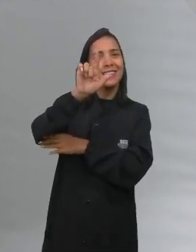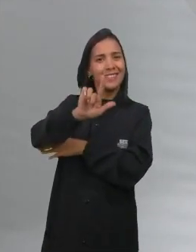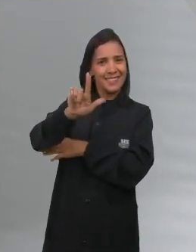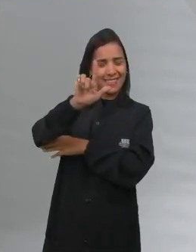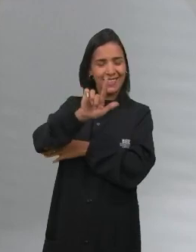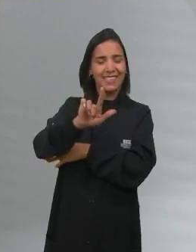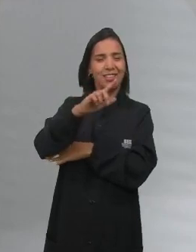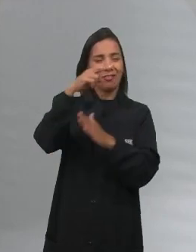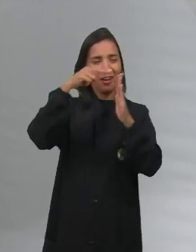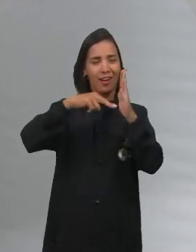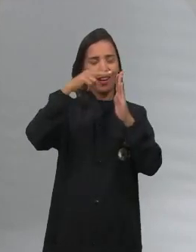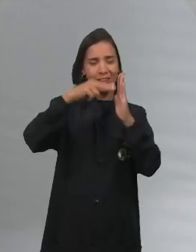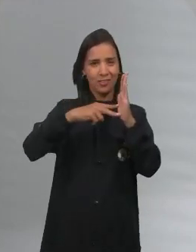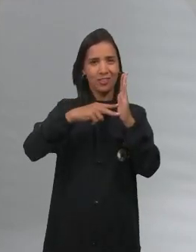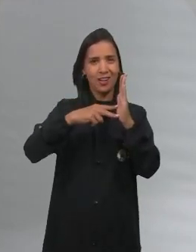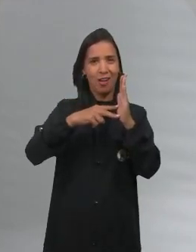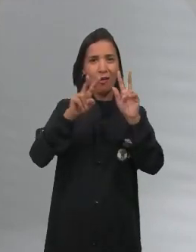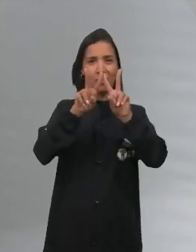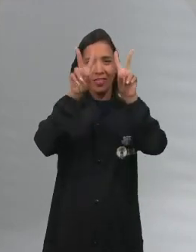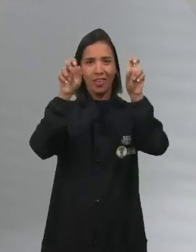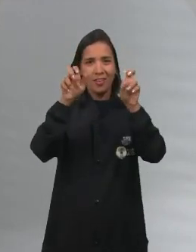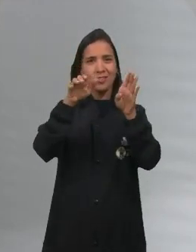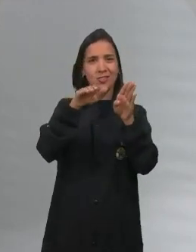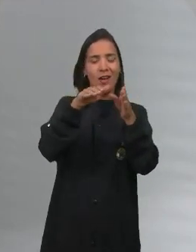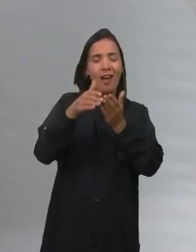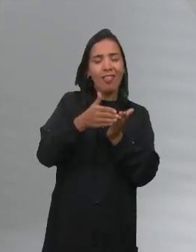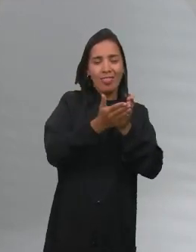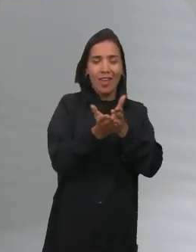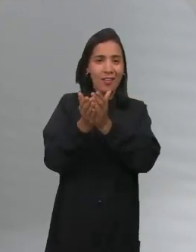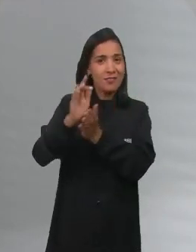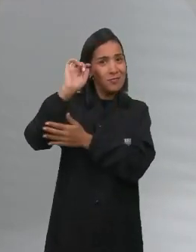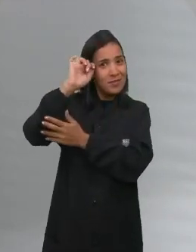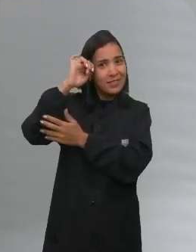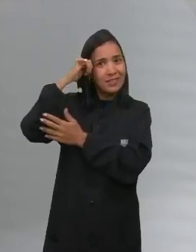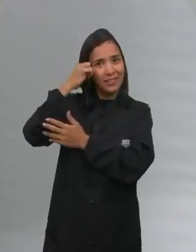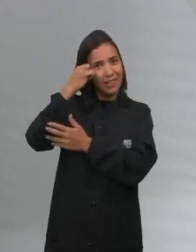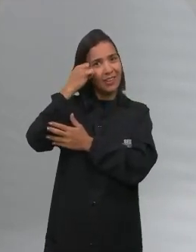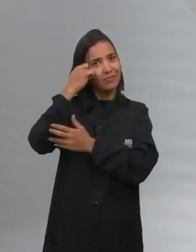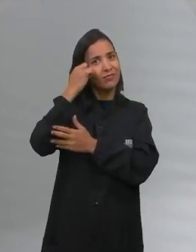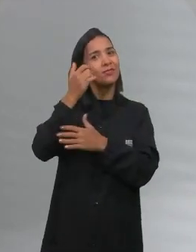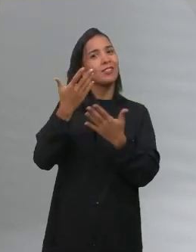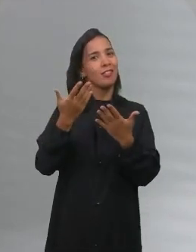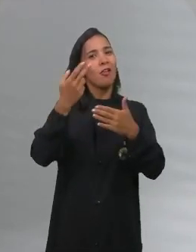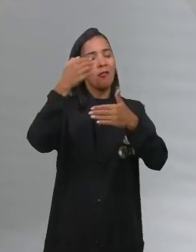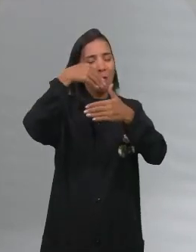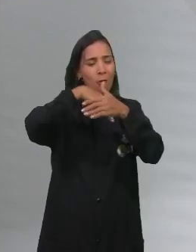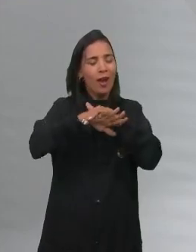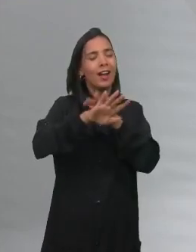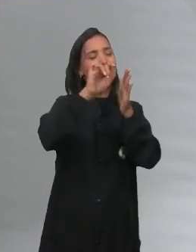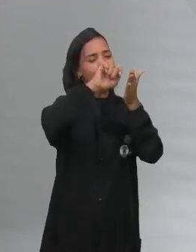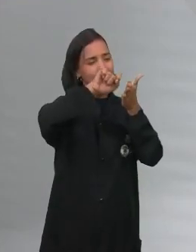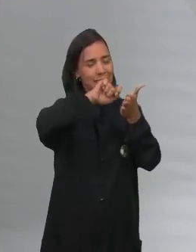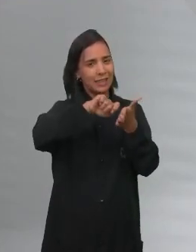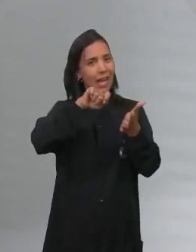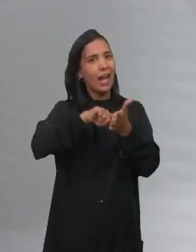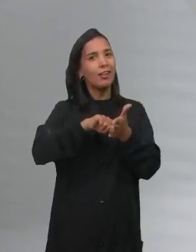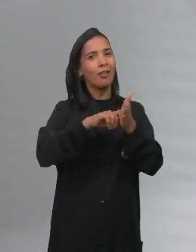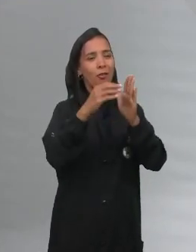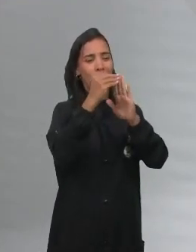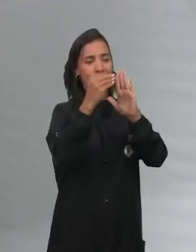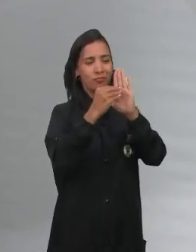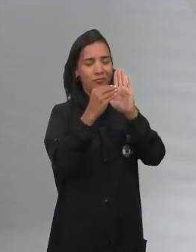que eu trouxe aqui para vocês. Outra dica, hein? Guarda, anota, escreve aí. Não vai